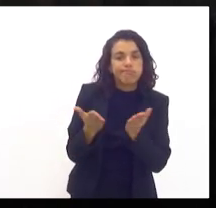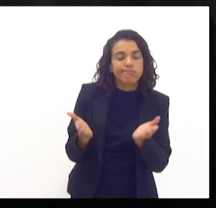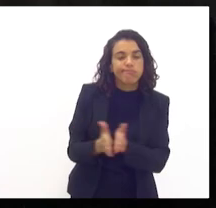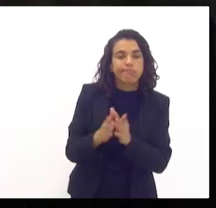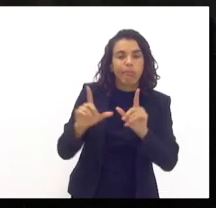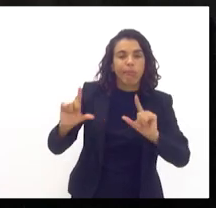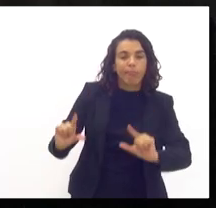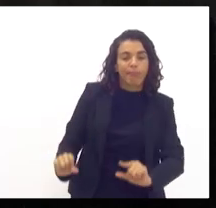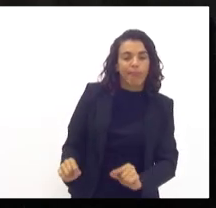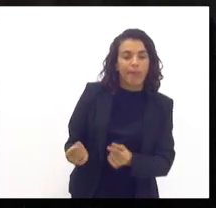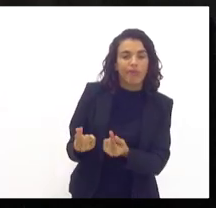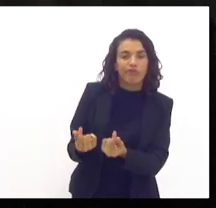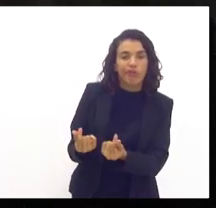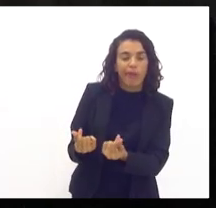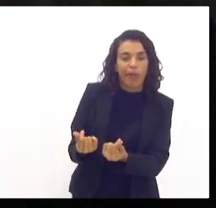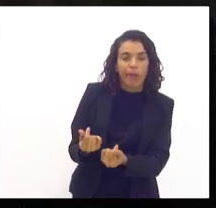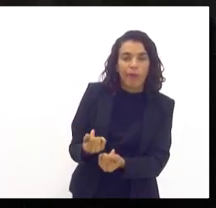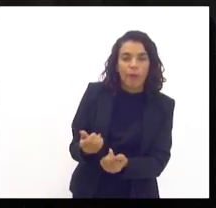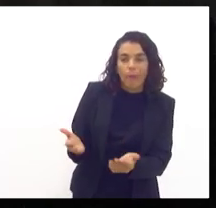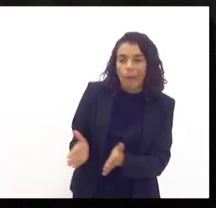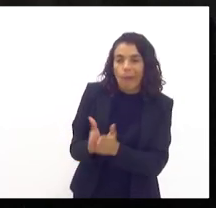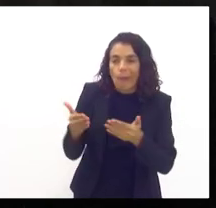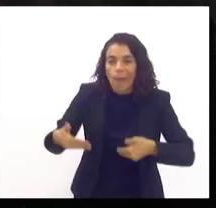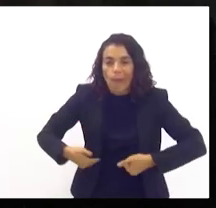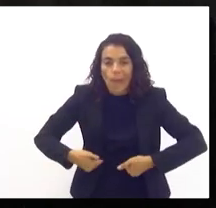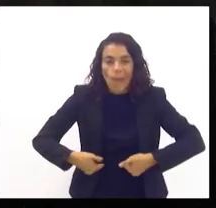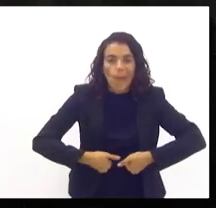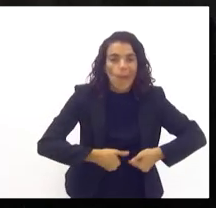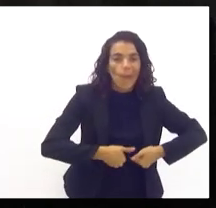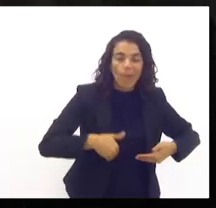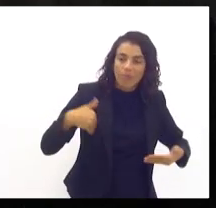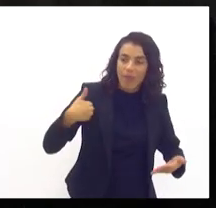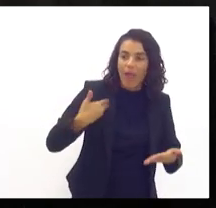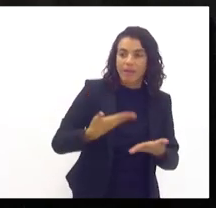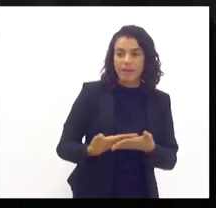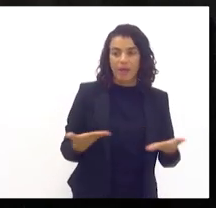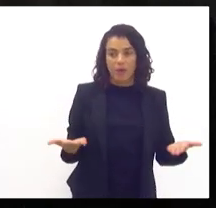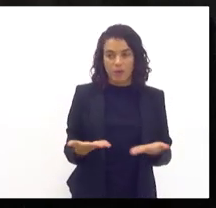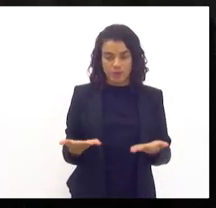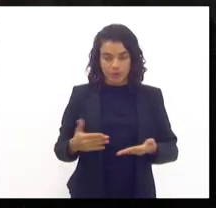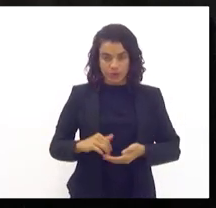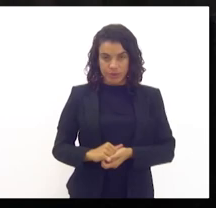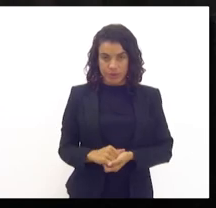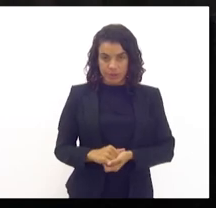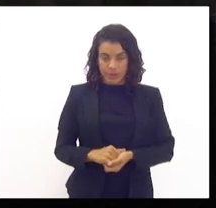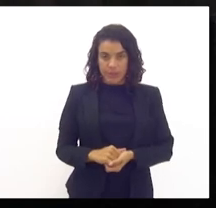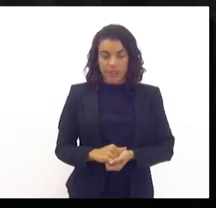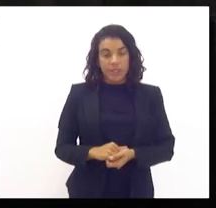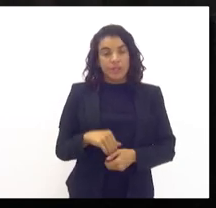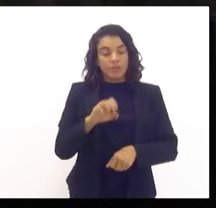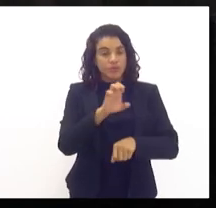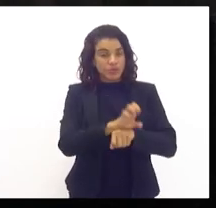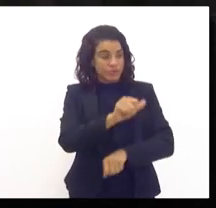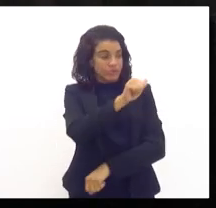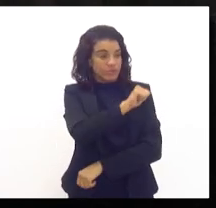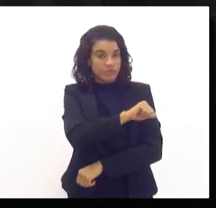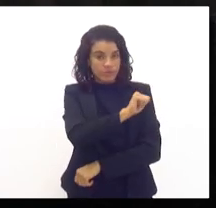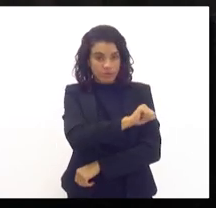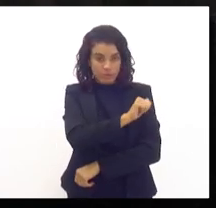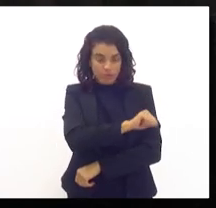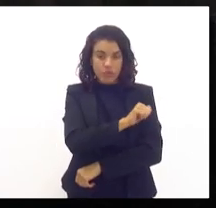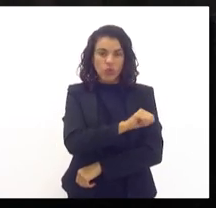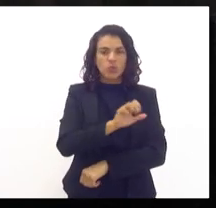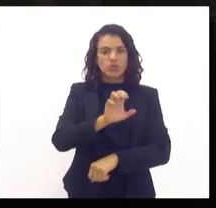mais para um cenário de fome, como vivemos até os dias de hoje. E para o Estado do Rio de Janeiro,